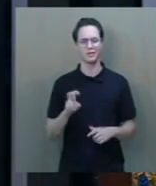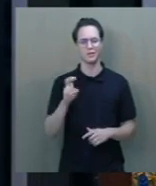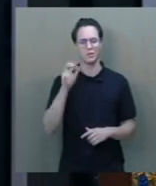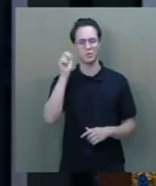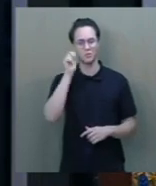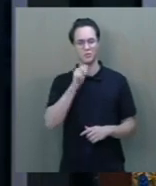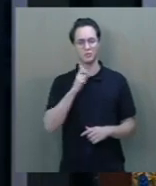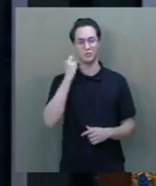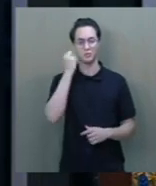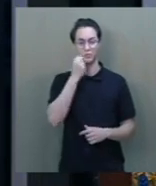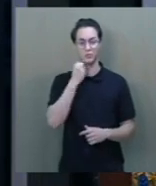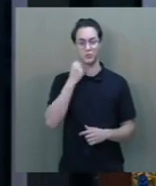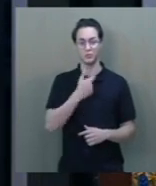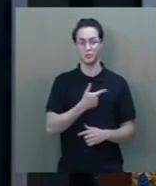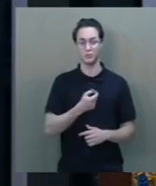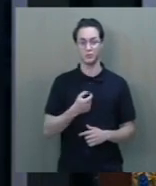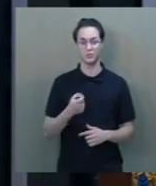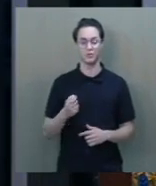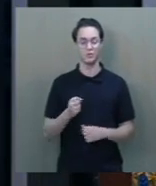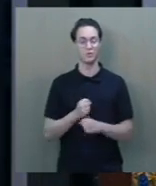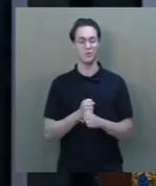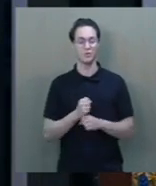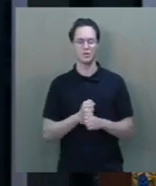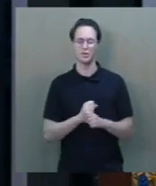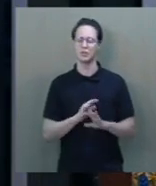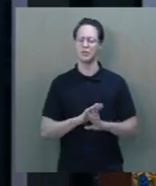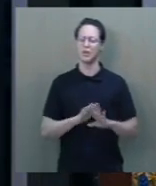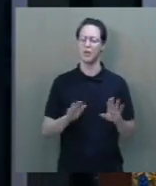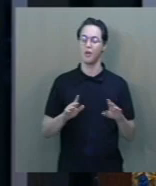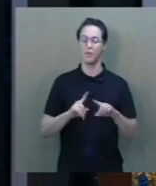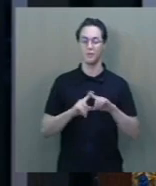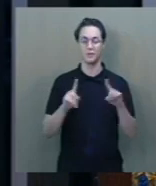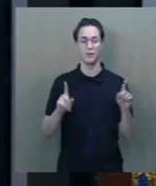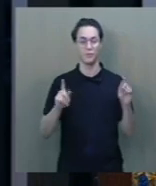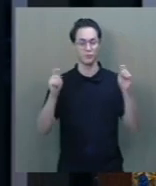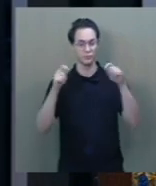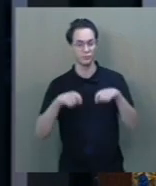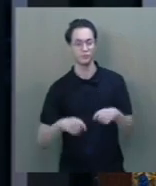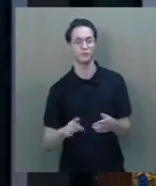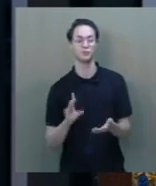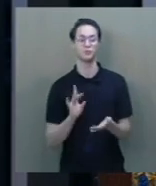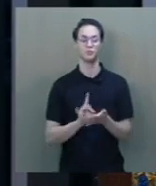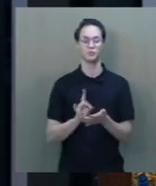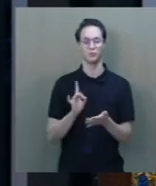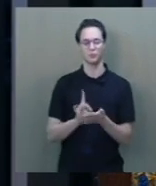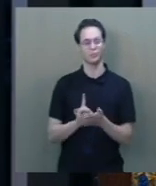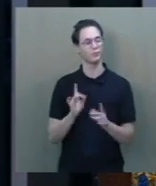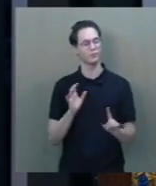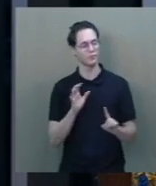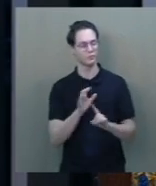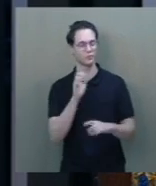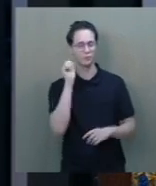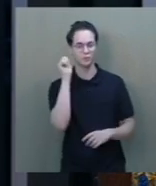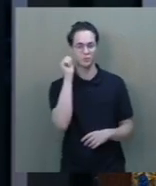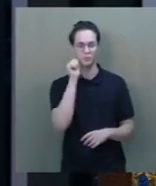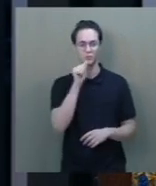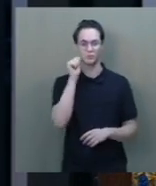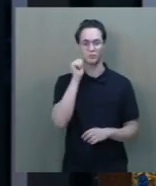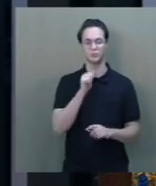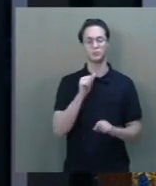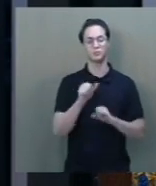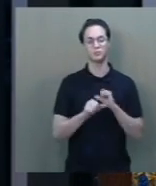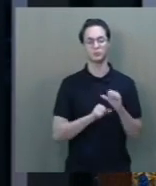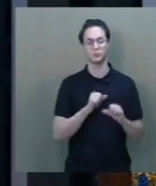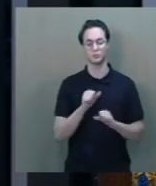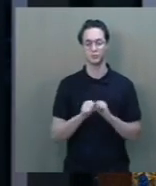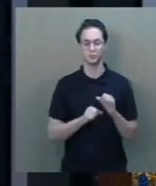em 200 anos, mas a possibilidade de verdade de mudar a vida das pessoas. Fui honrada